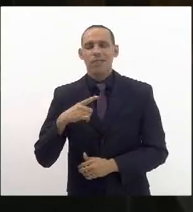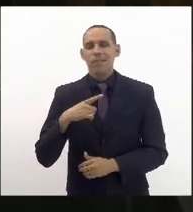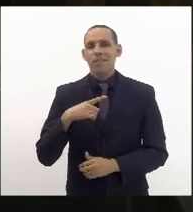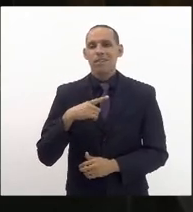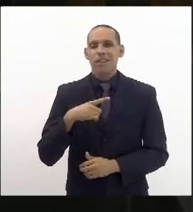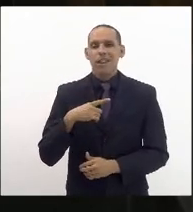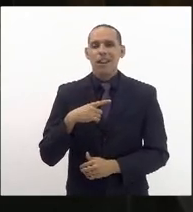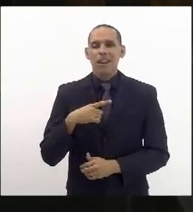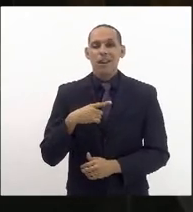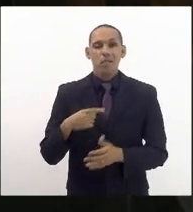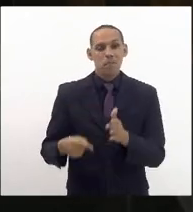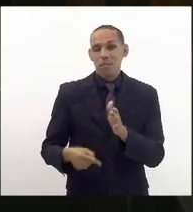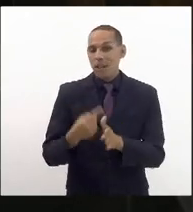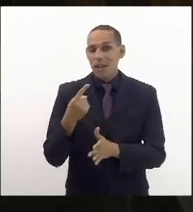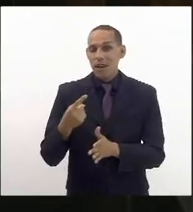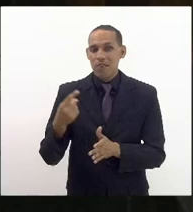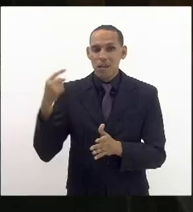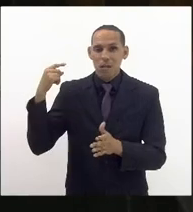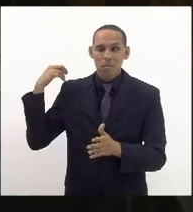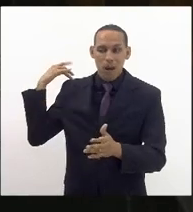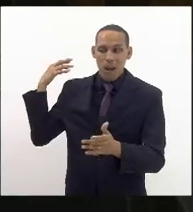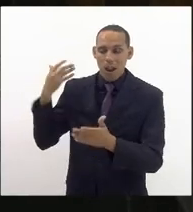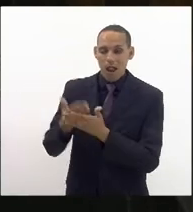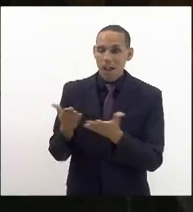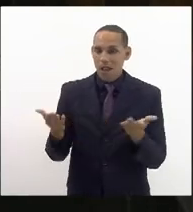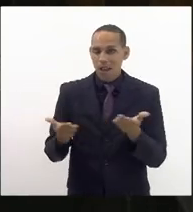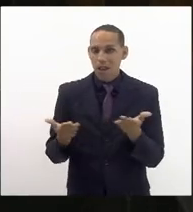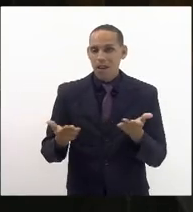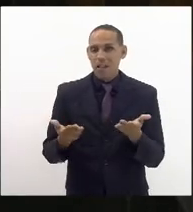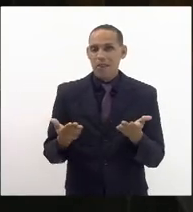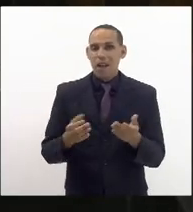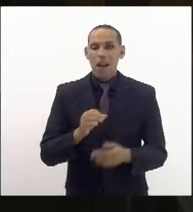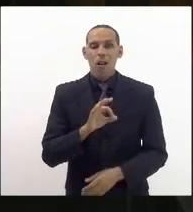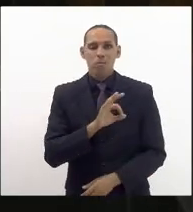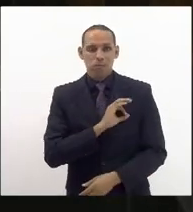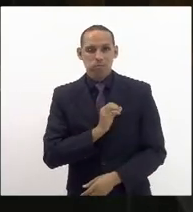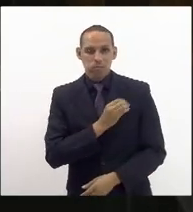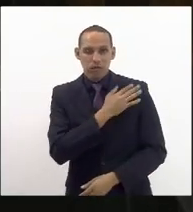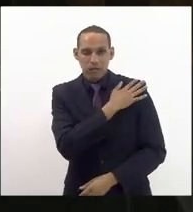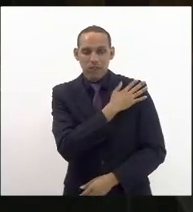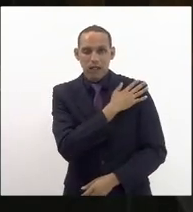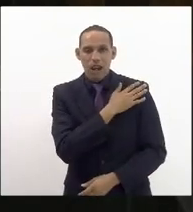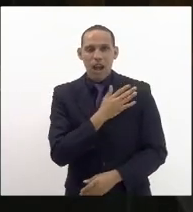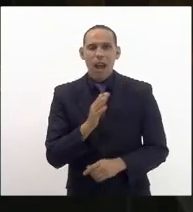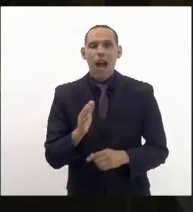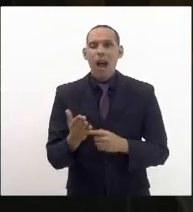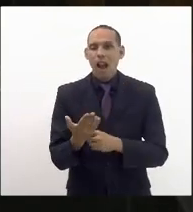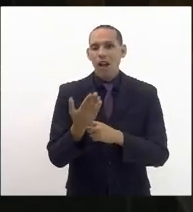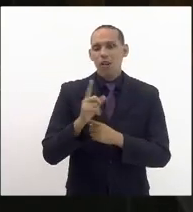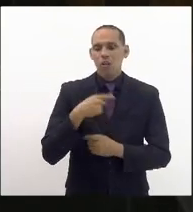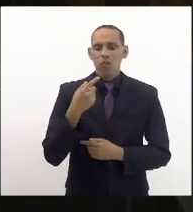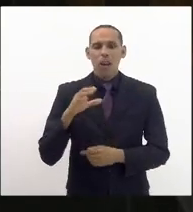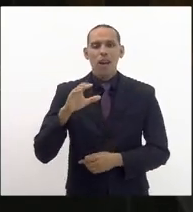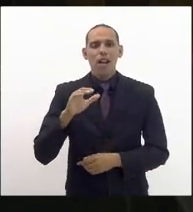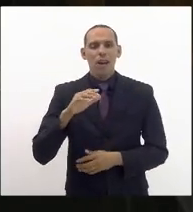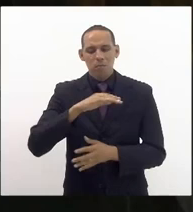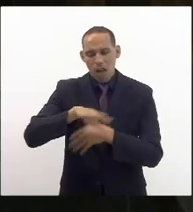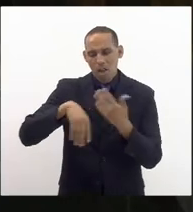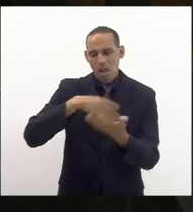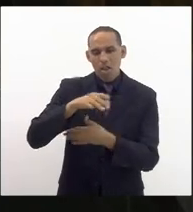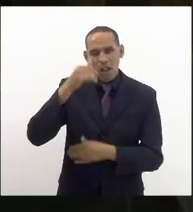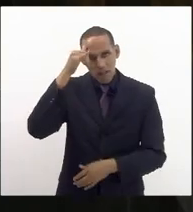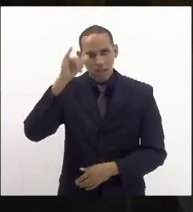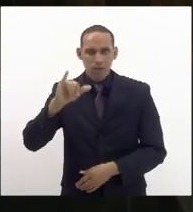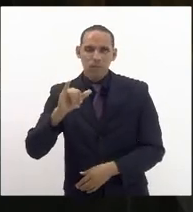Então, a nossa Polícia Militar é a nossa última fronteira com o caos. Nós precisamos investir na